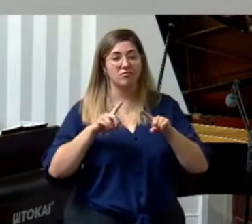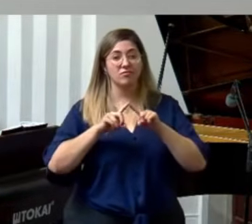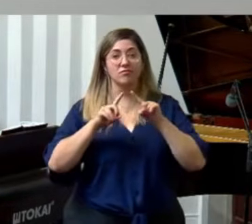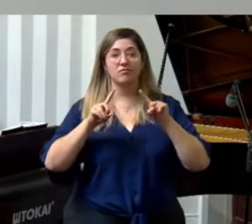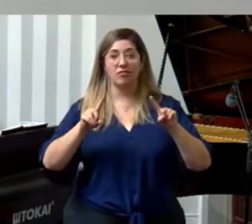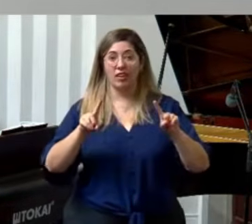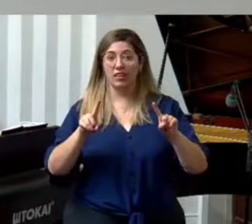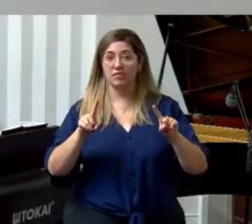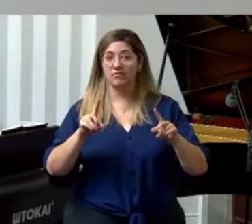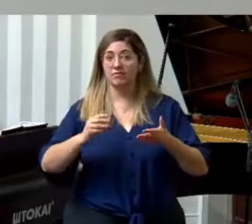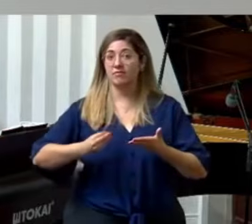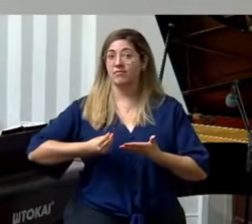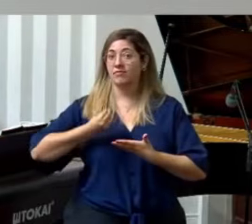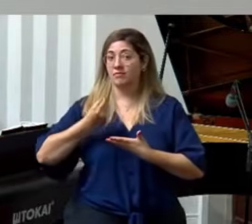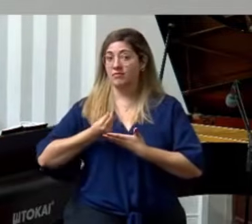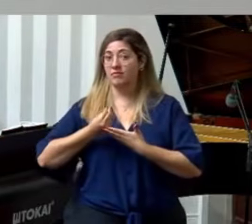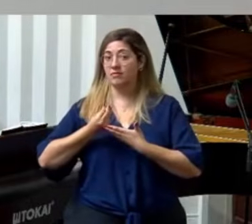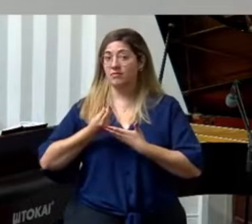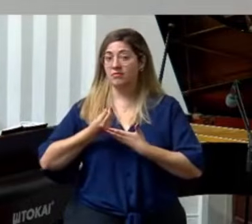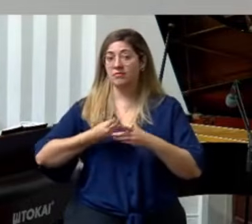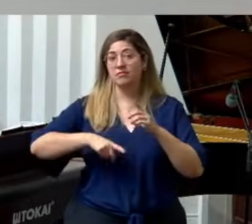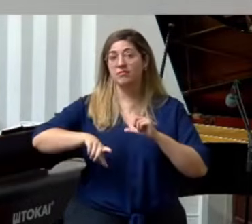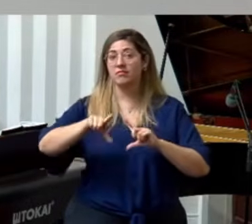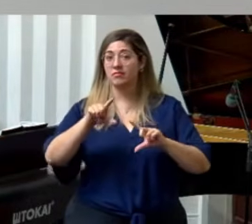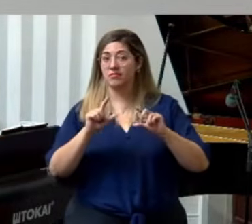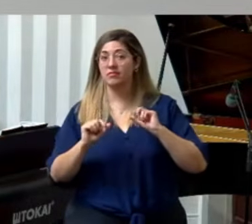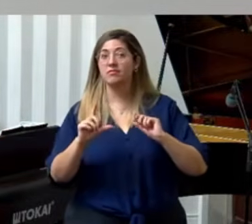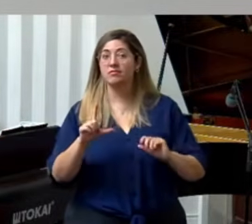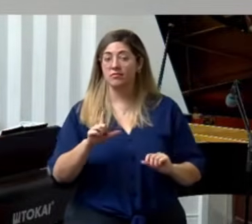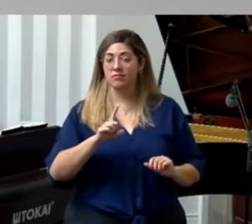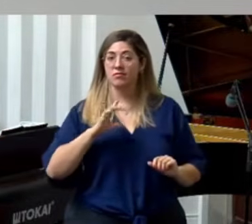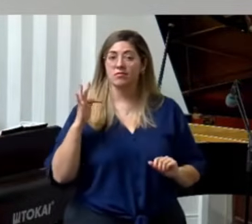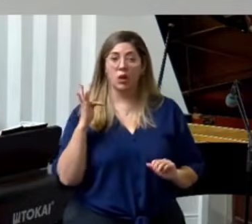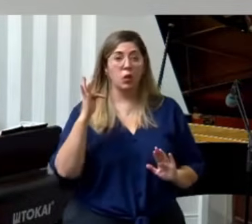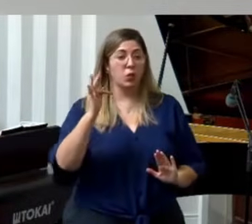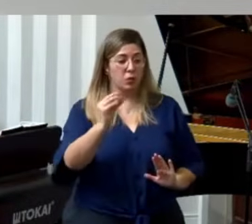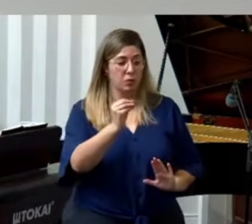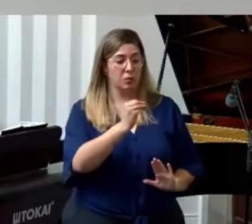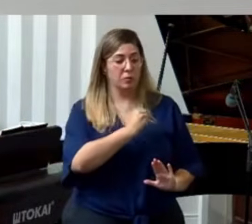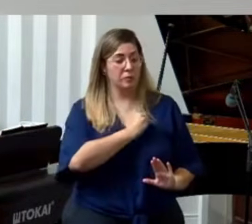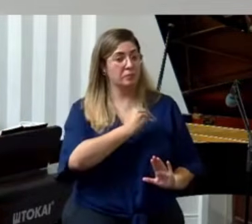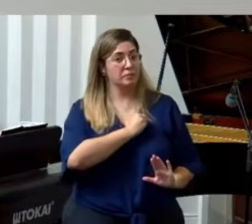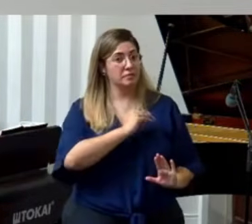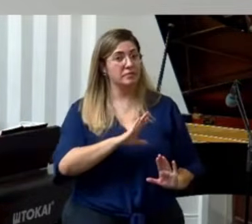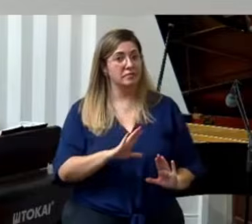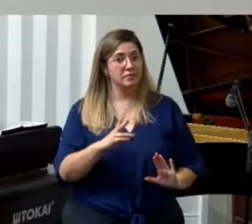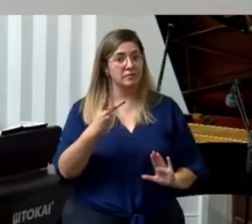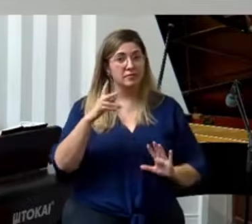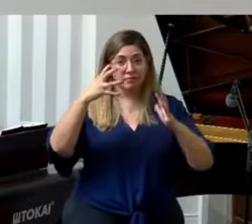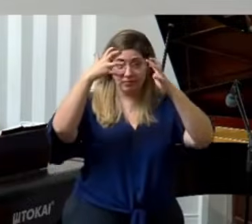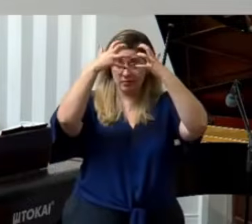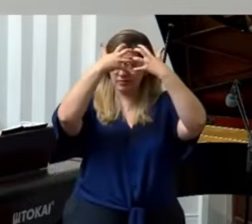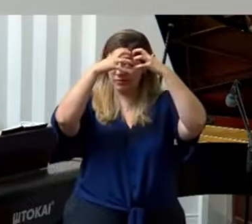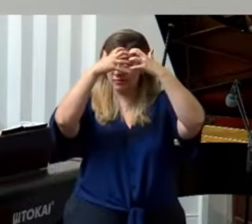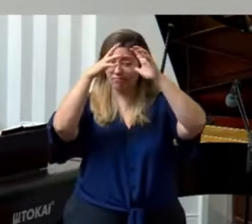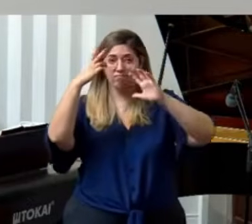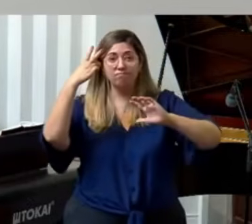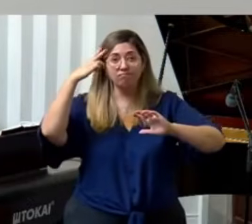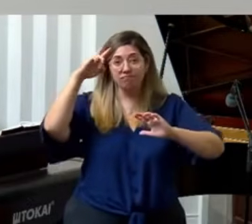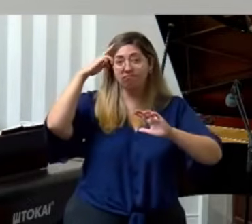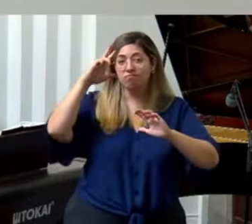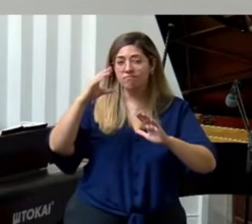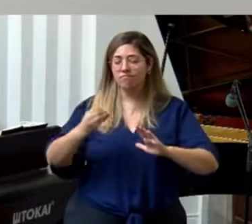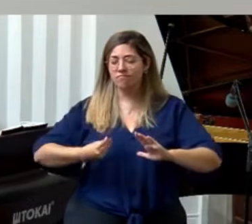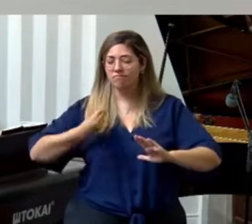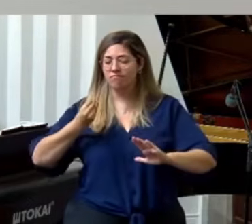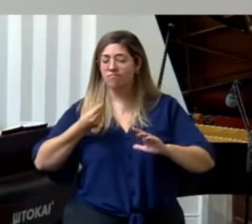necessário lidar com cada uma das consequências do pecado, inclusive com aquelas coisas que ainda passam em nossa mente, que ainda fazem parte